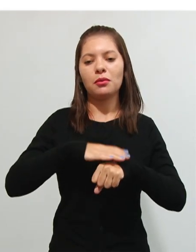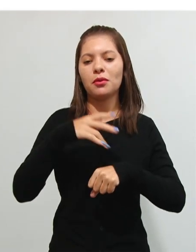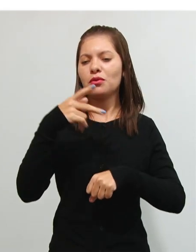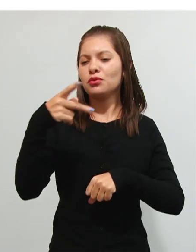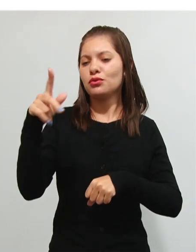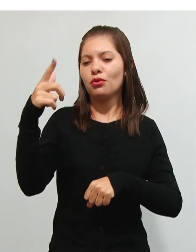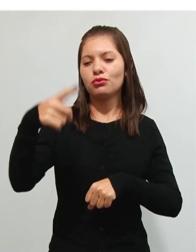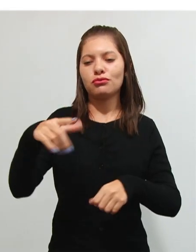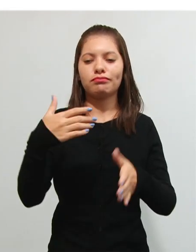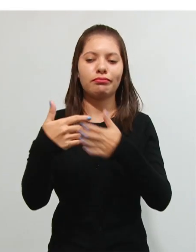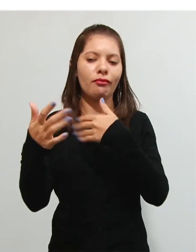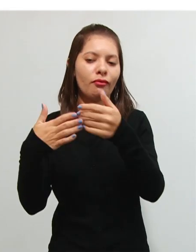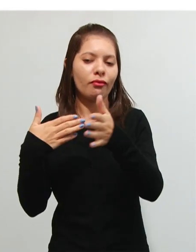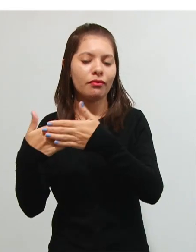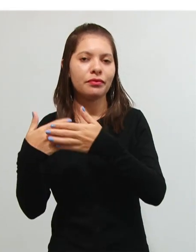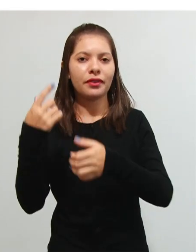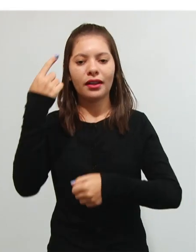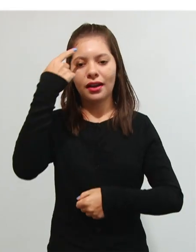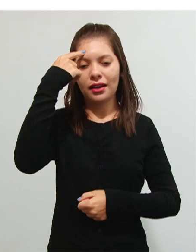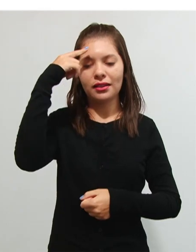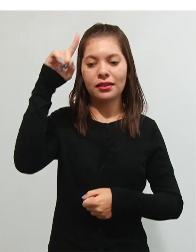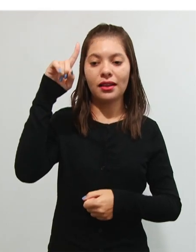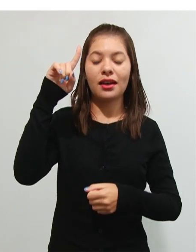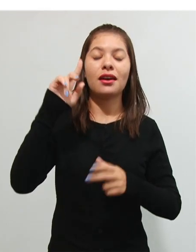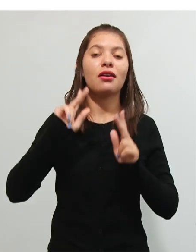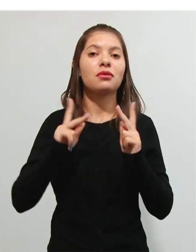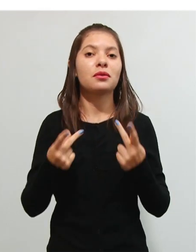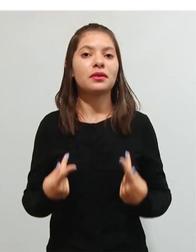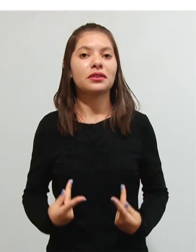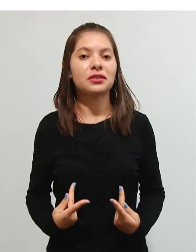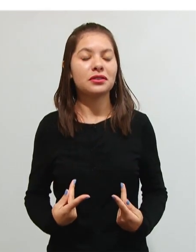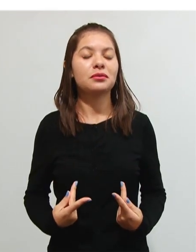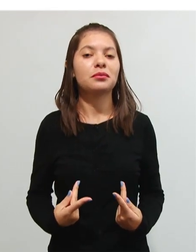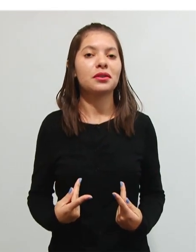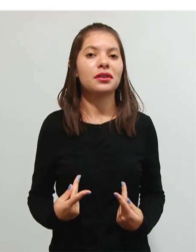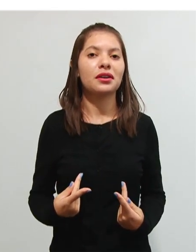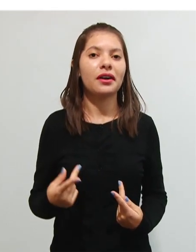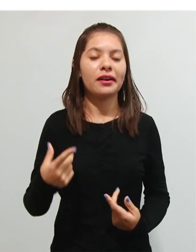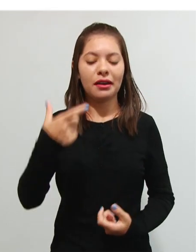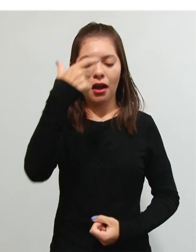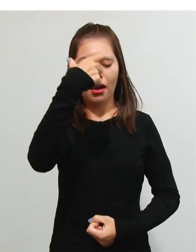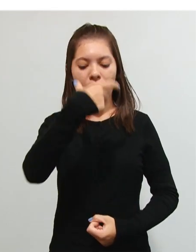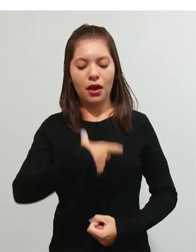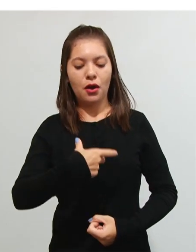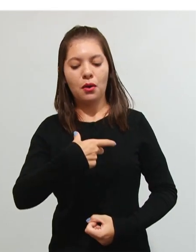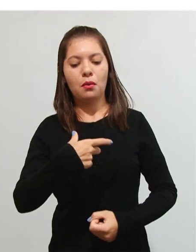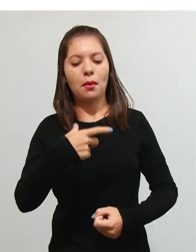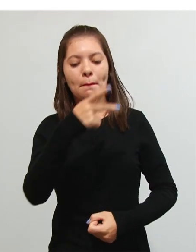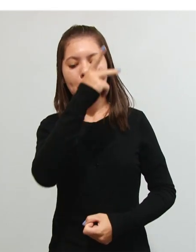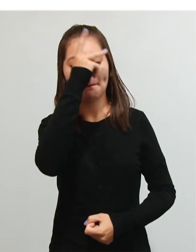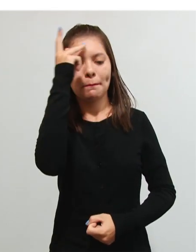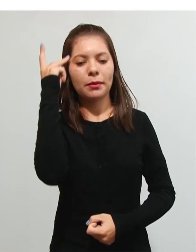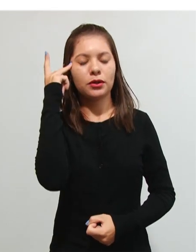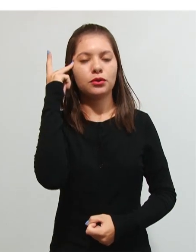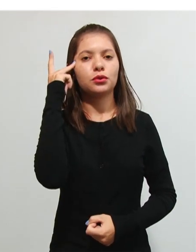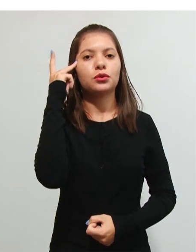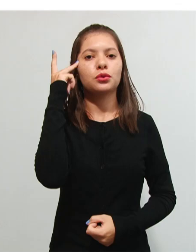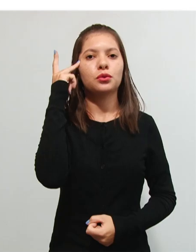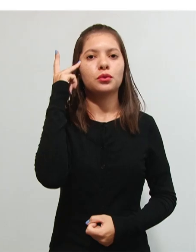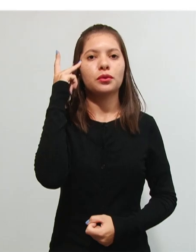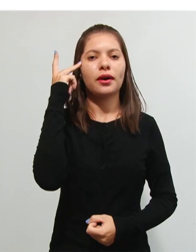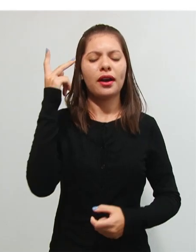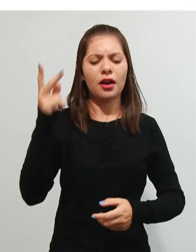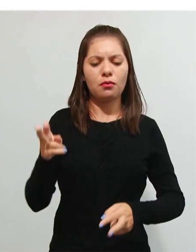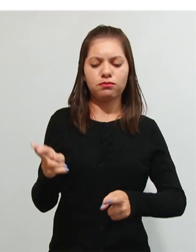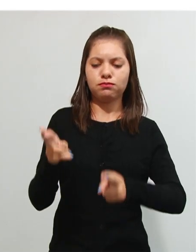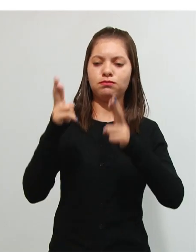serem eles mesmos. A ideia da abordagem humanista é que o indivíduo ele se torne uma pessoa que se